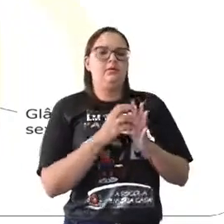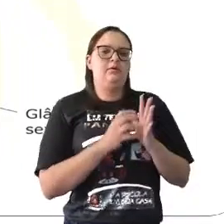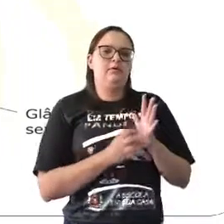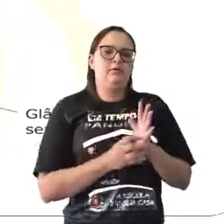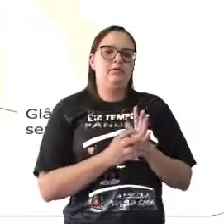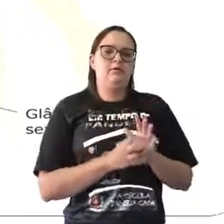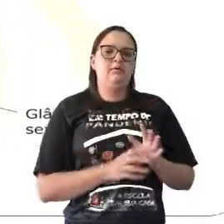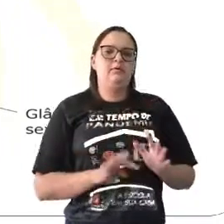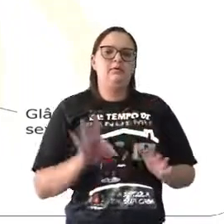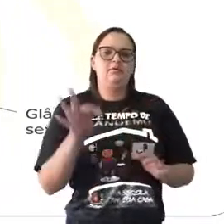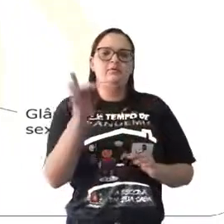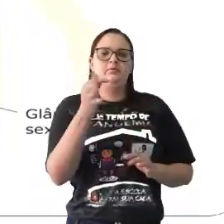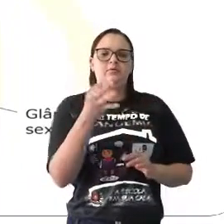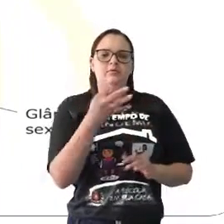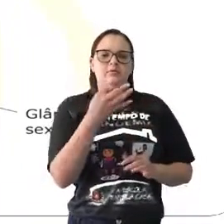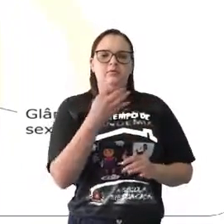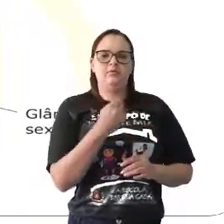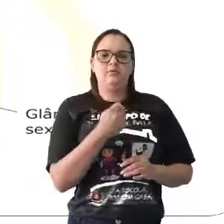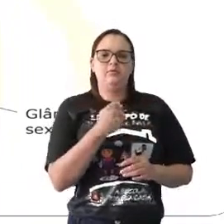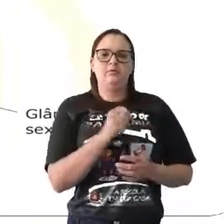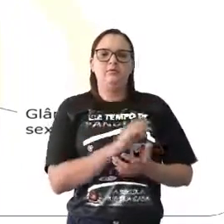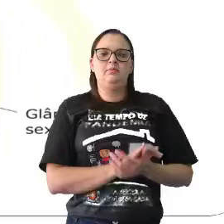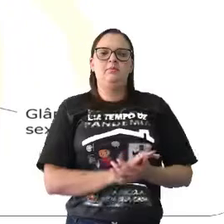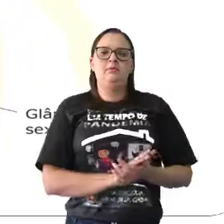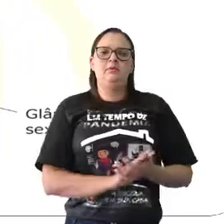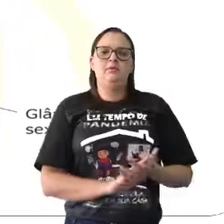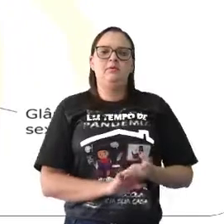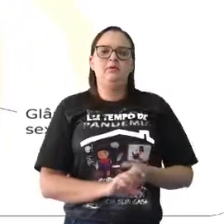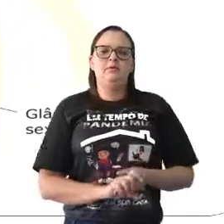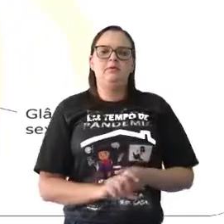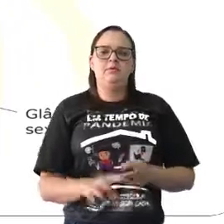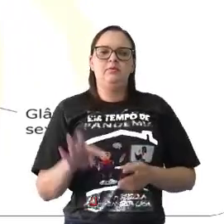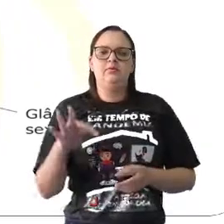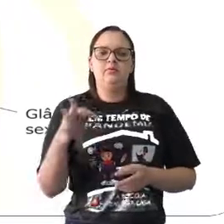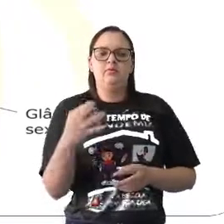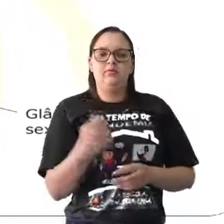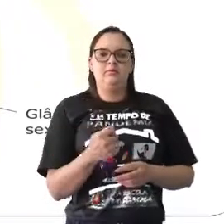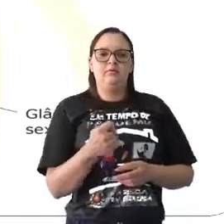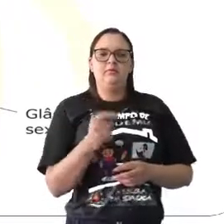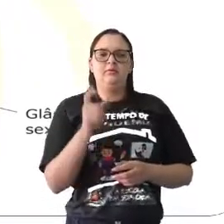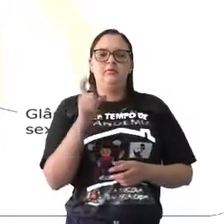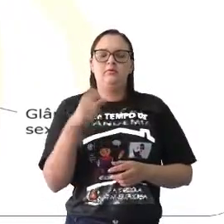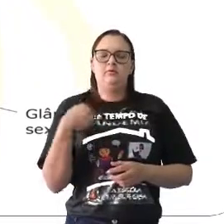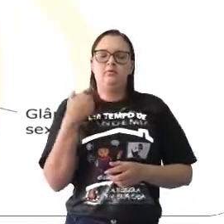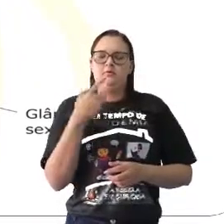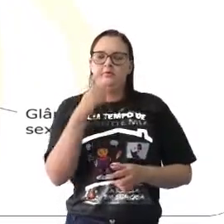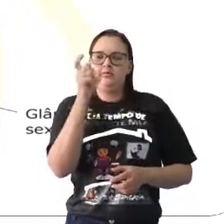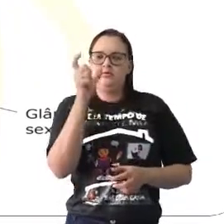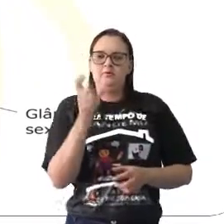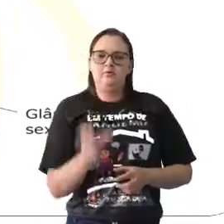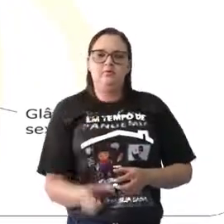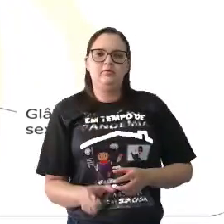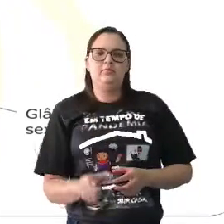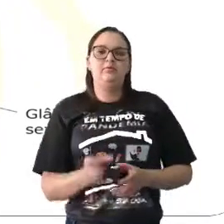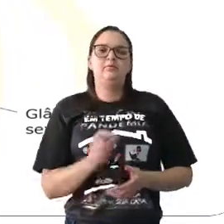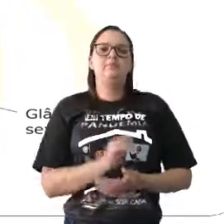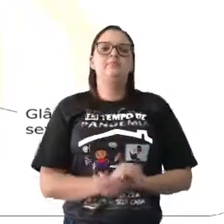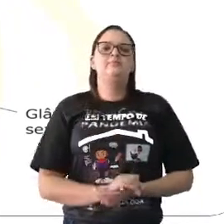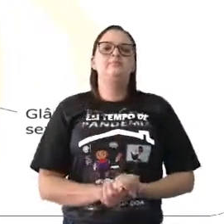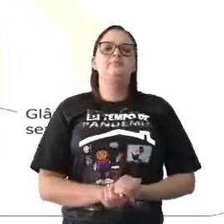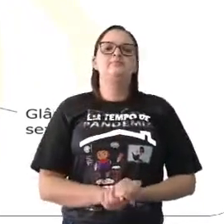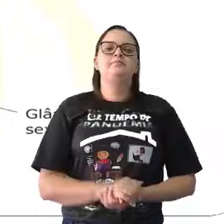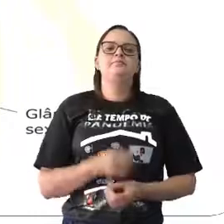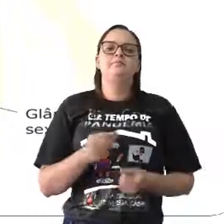nosso organismo. Então, a tiroxina é um hormônio produzido pela tireoide. Esse hormônio, ele vai